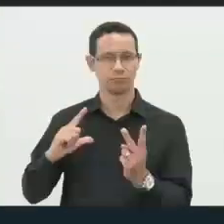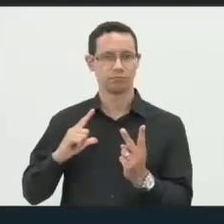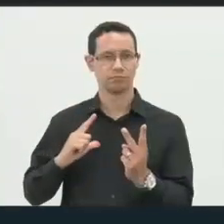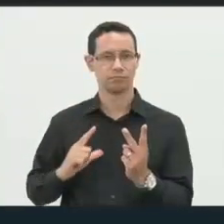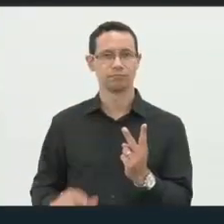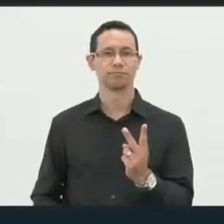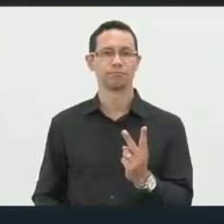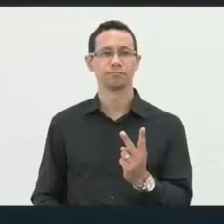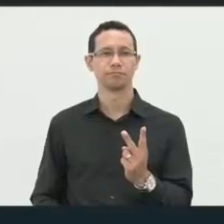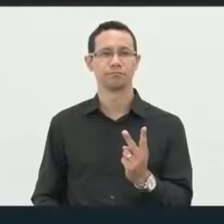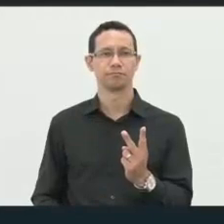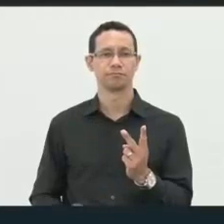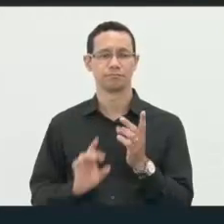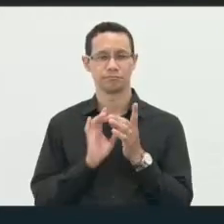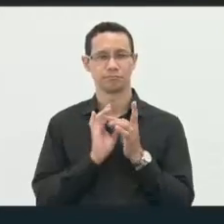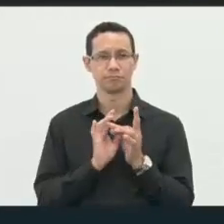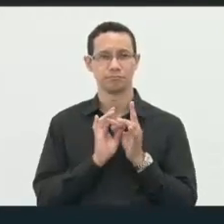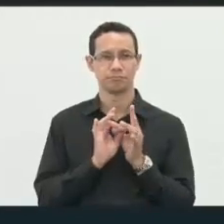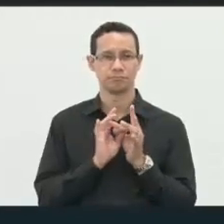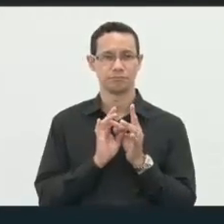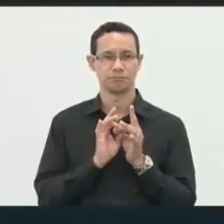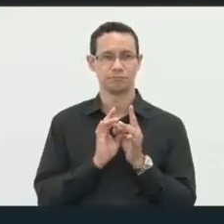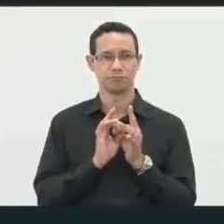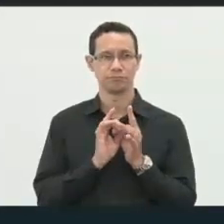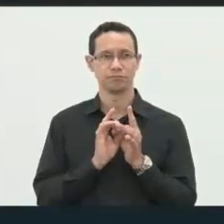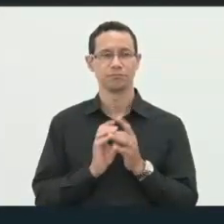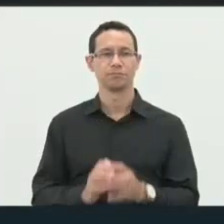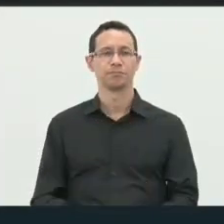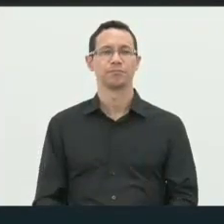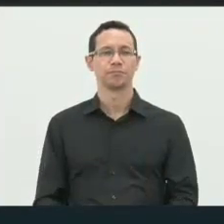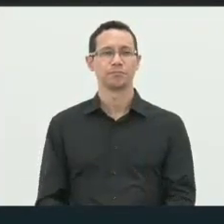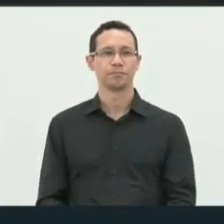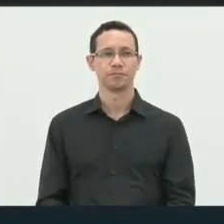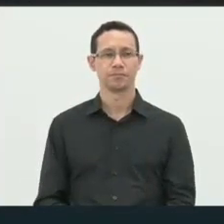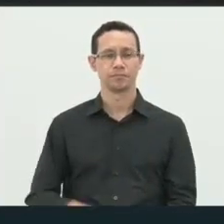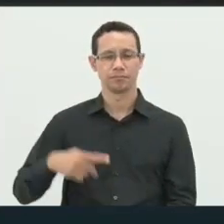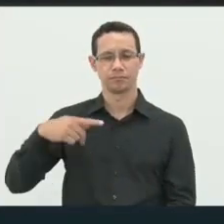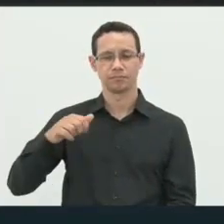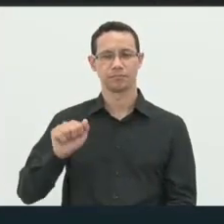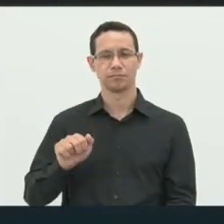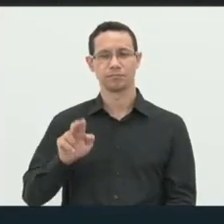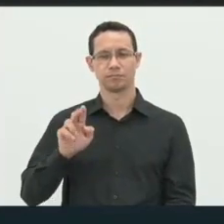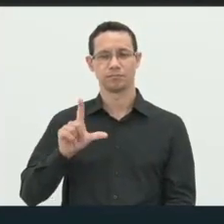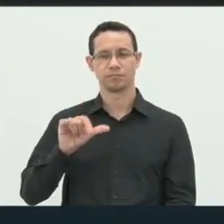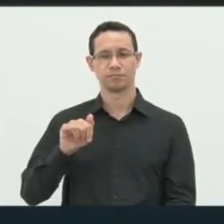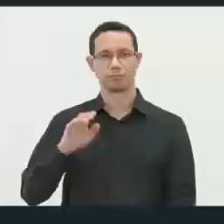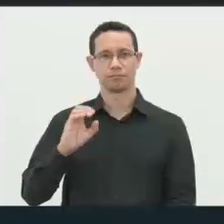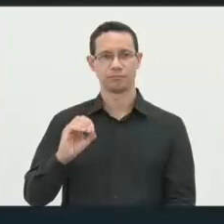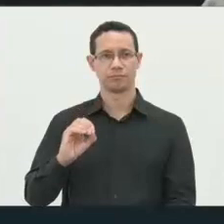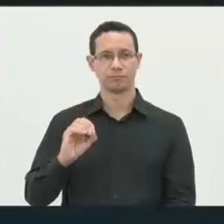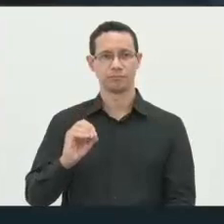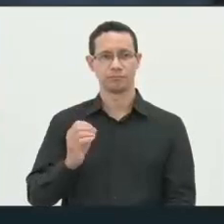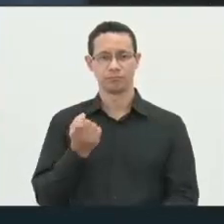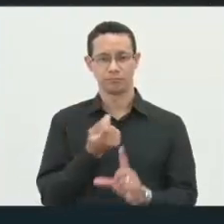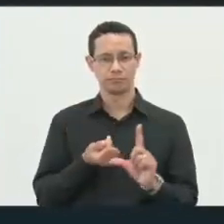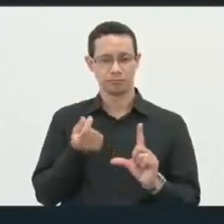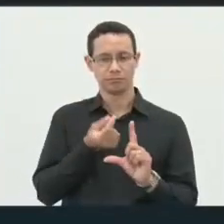companheiros militantes do PT Paulino Caetano economista